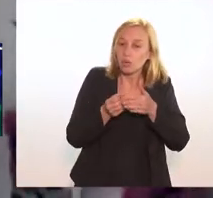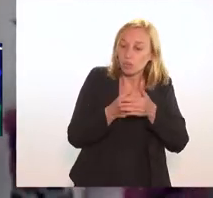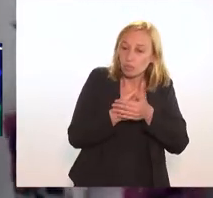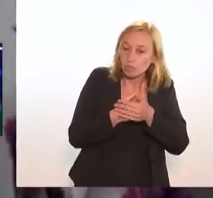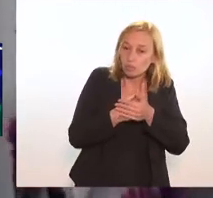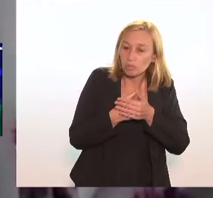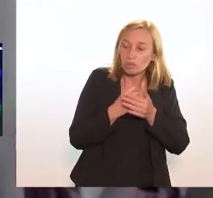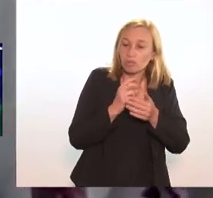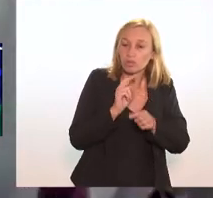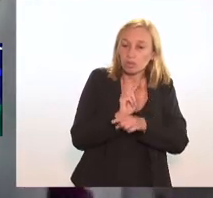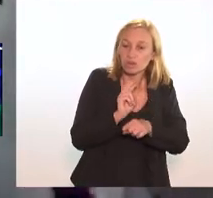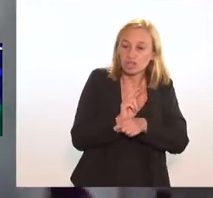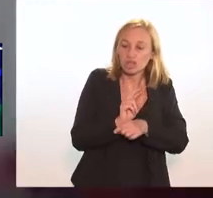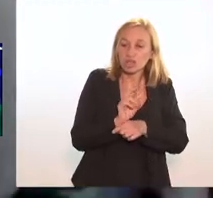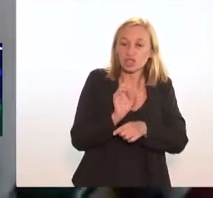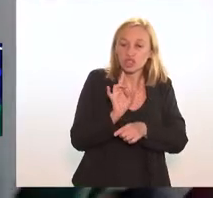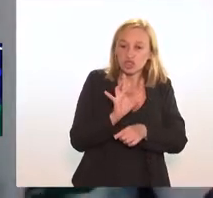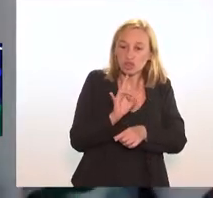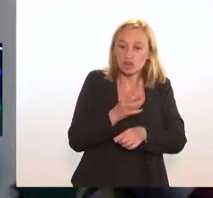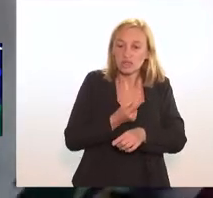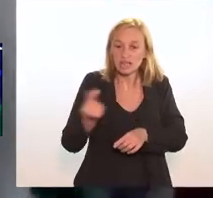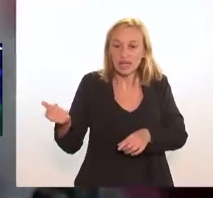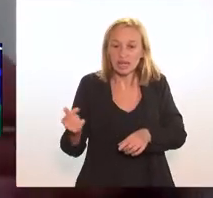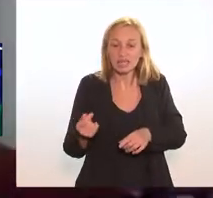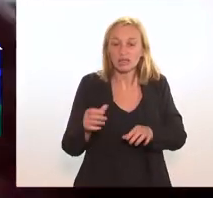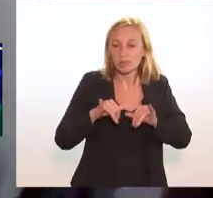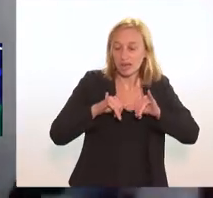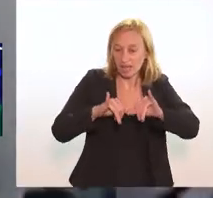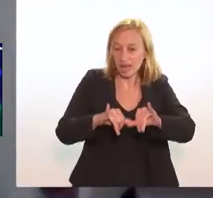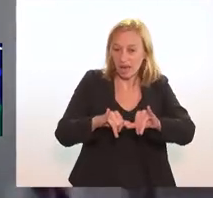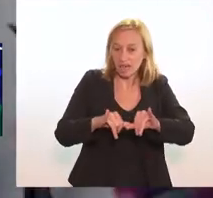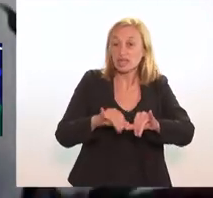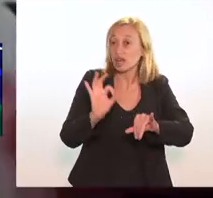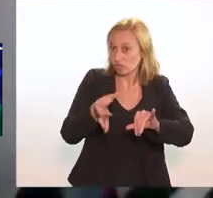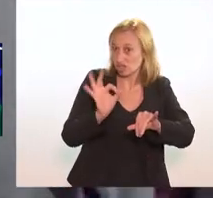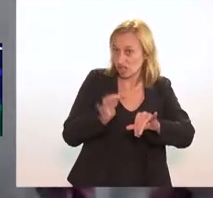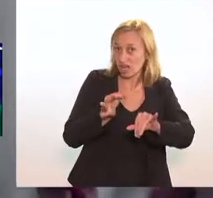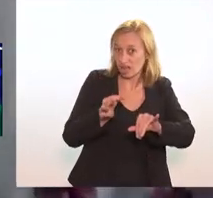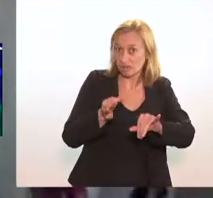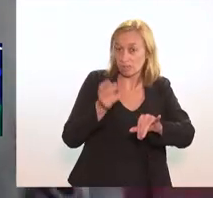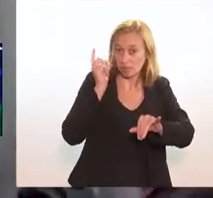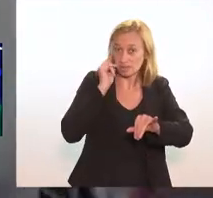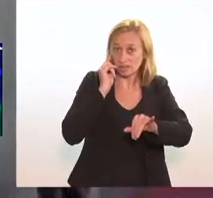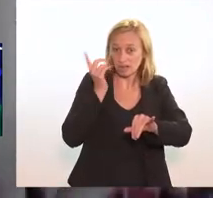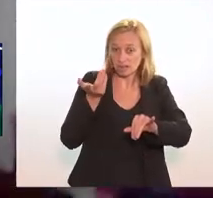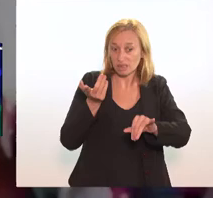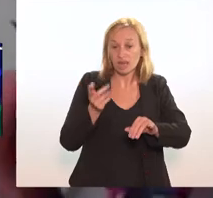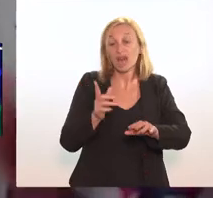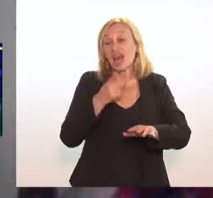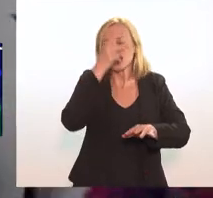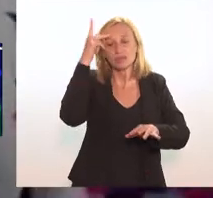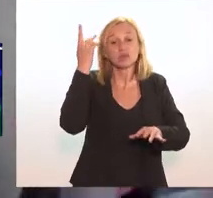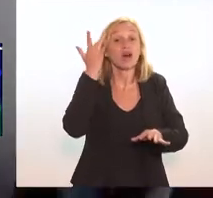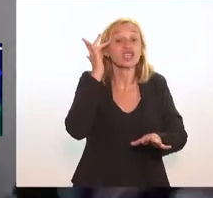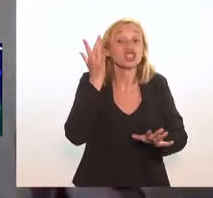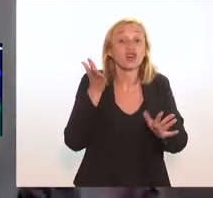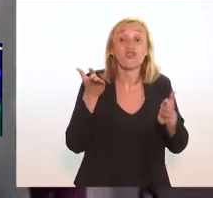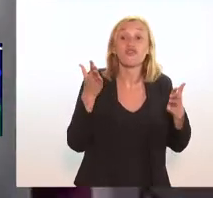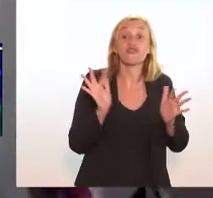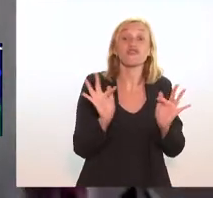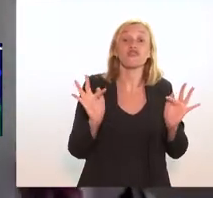sair para, no caso, uma padaria de necessidade, supermercado, que deveria ser o certo isso durante 10 dias, eu estou vendo que as pessoas estão achando que é um